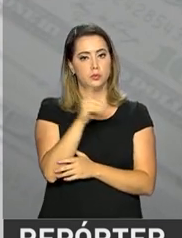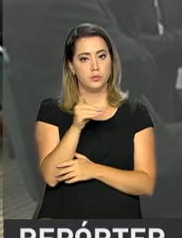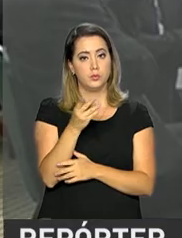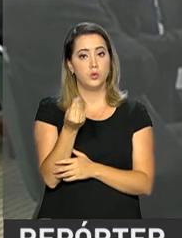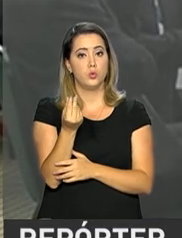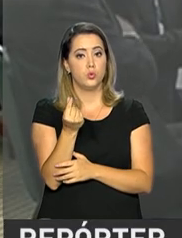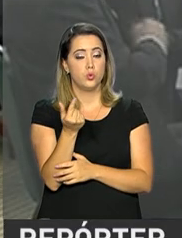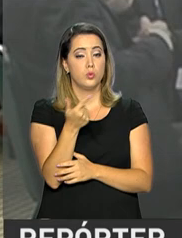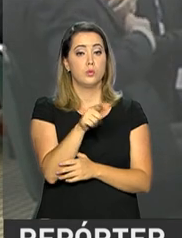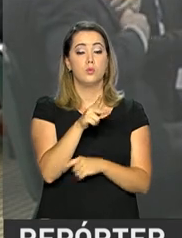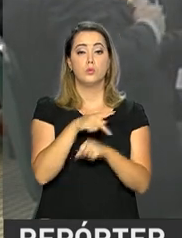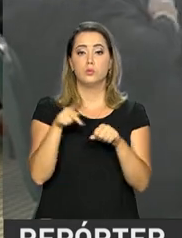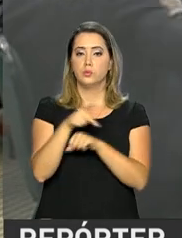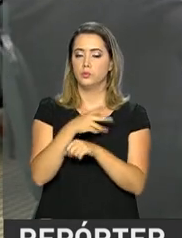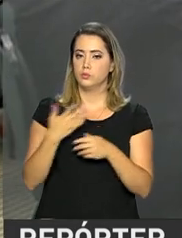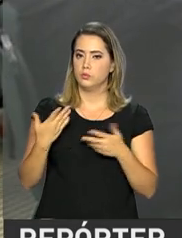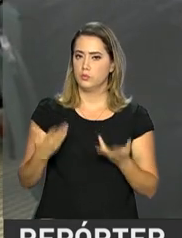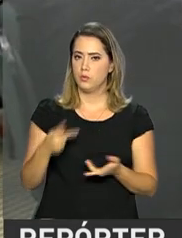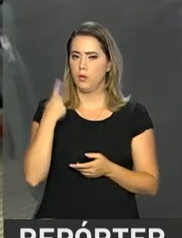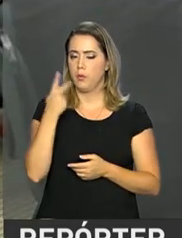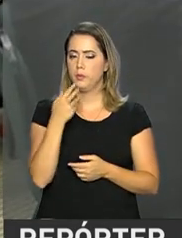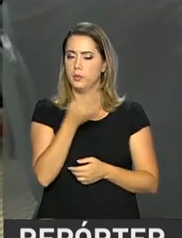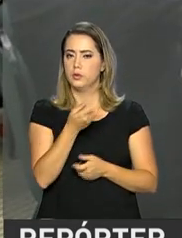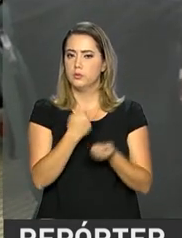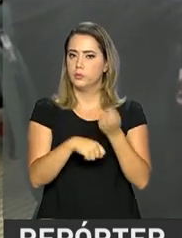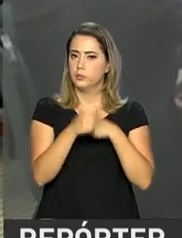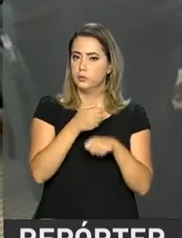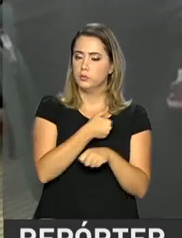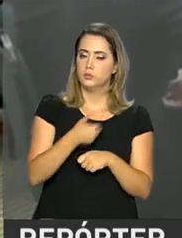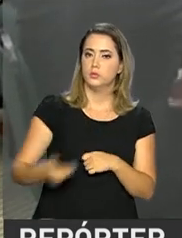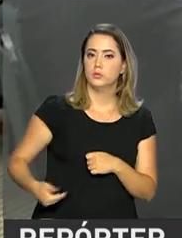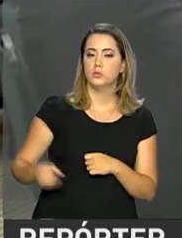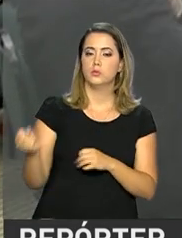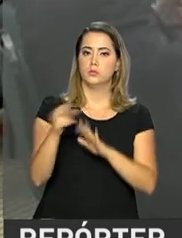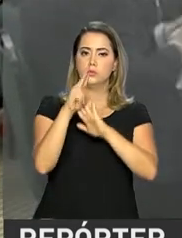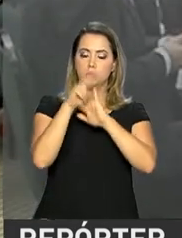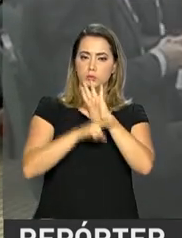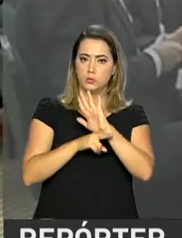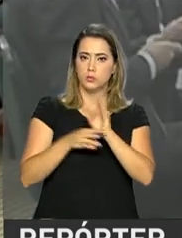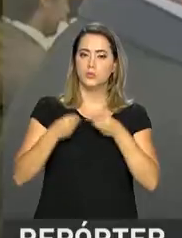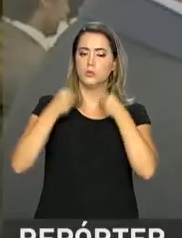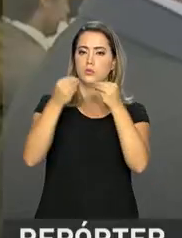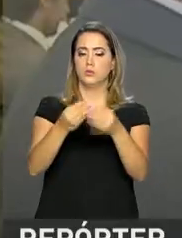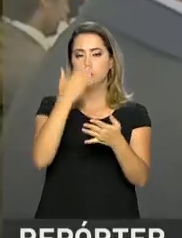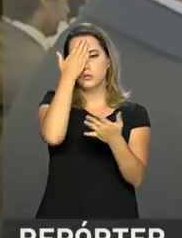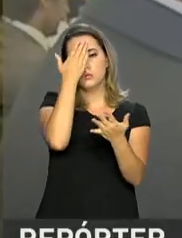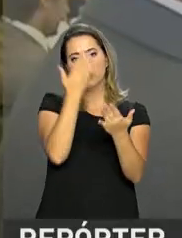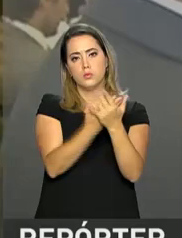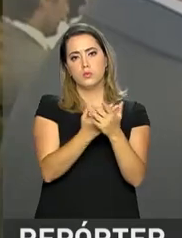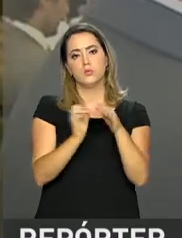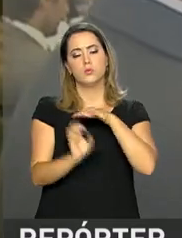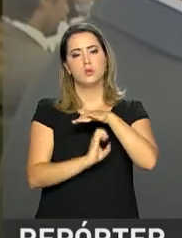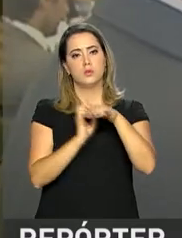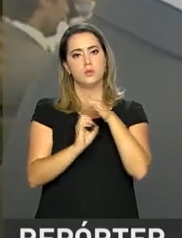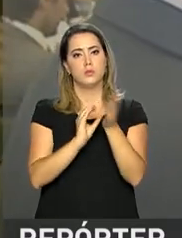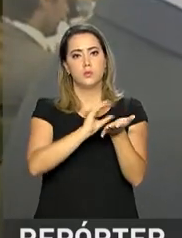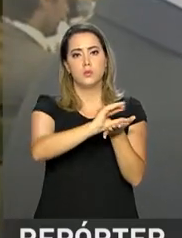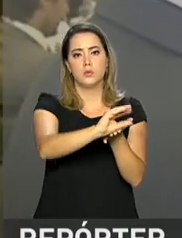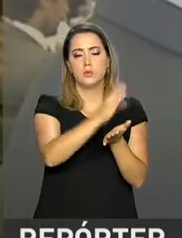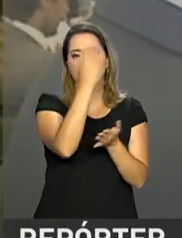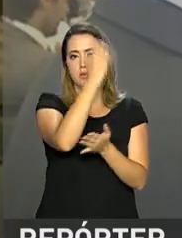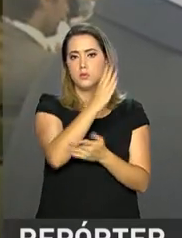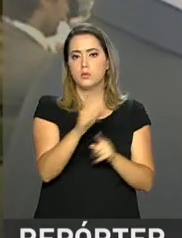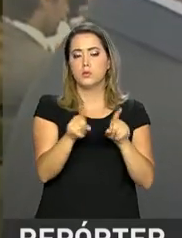estrangeiros. A política econômica do governo e as reformas estruturais têm dado confiança para as empresas investirem no Brasil,